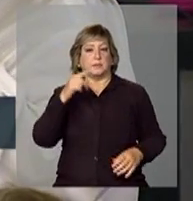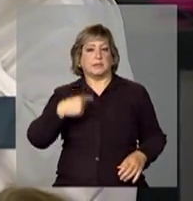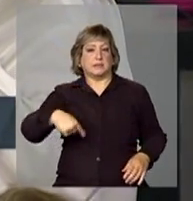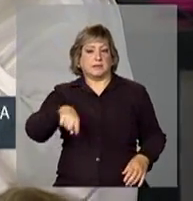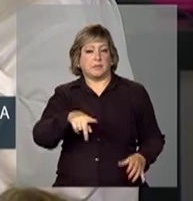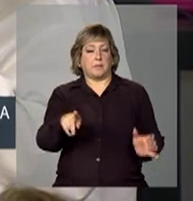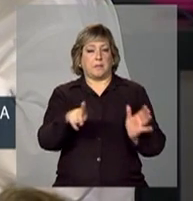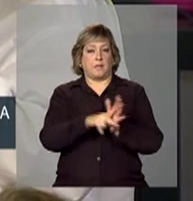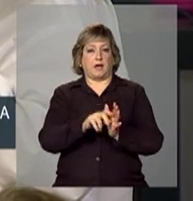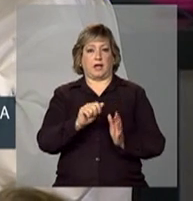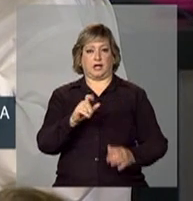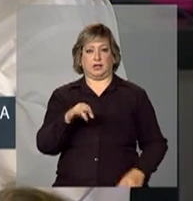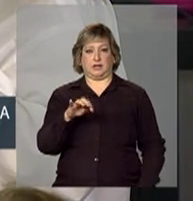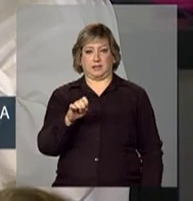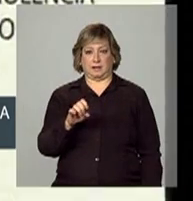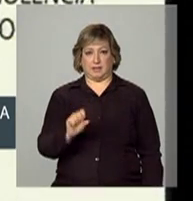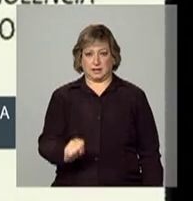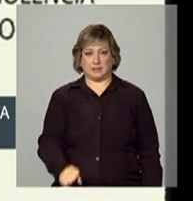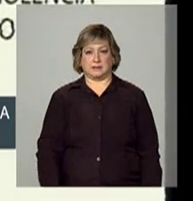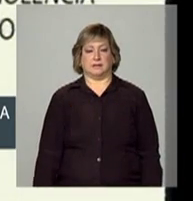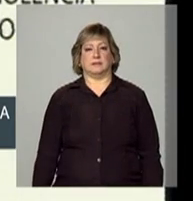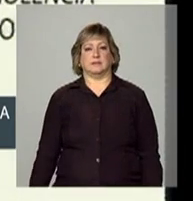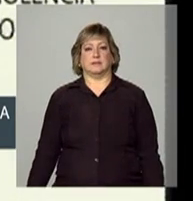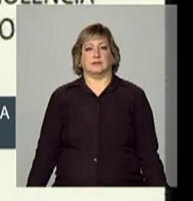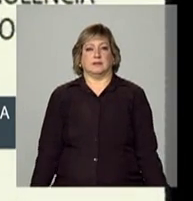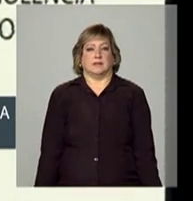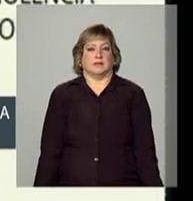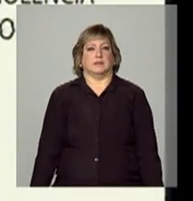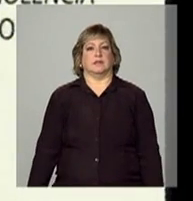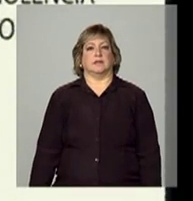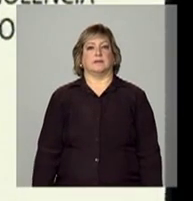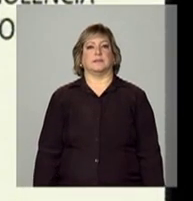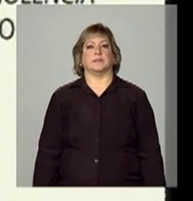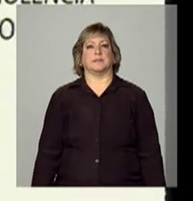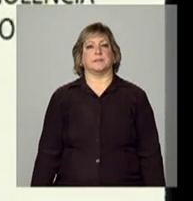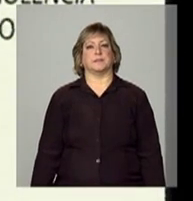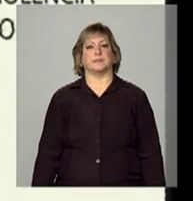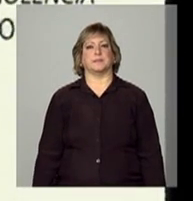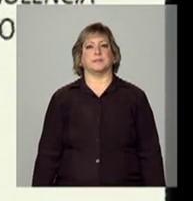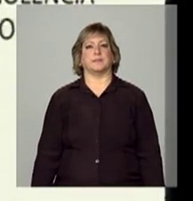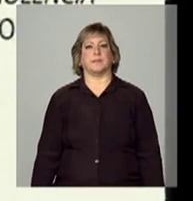agentes, a ponto de incapacitá-los para o trabalho.